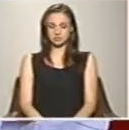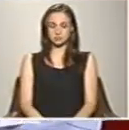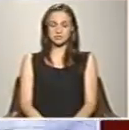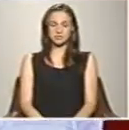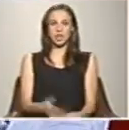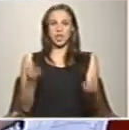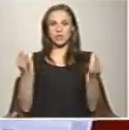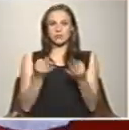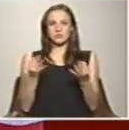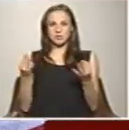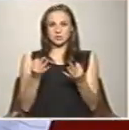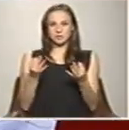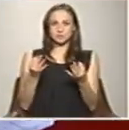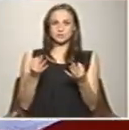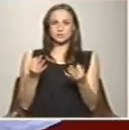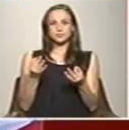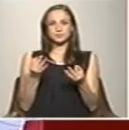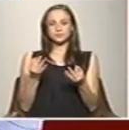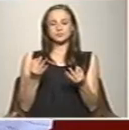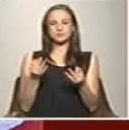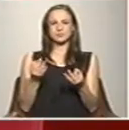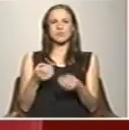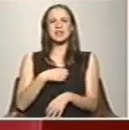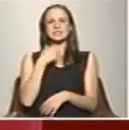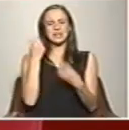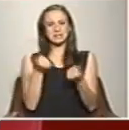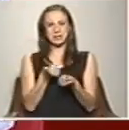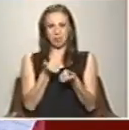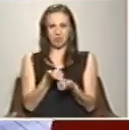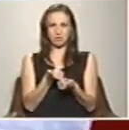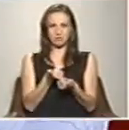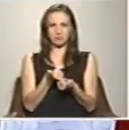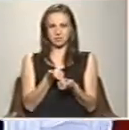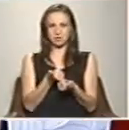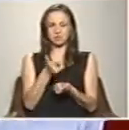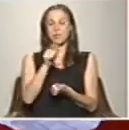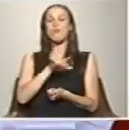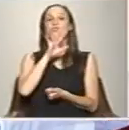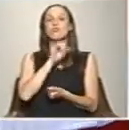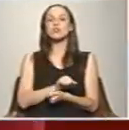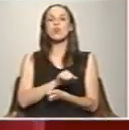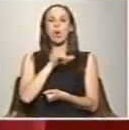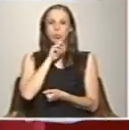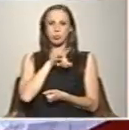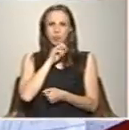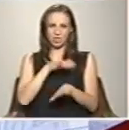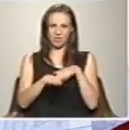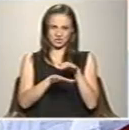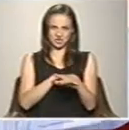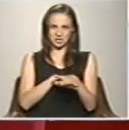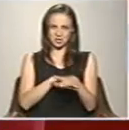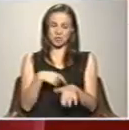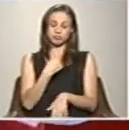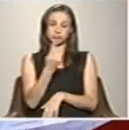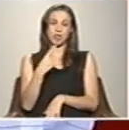fator em que eles também se sentem bem como avós e em que os filhos podem fazer aquilo que nós